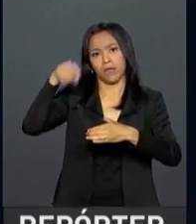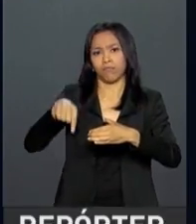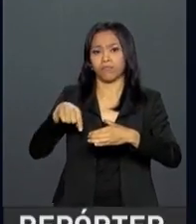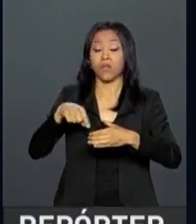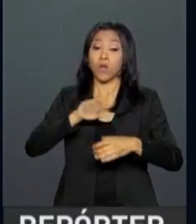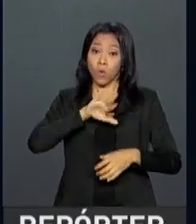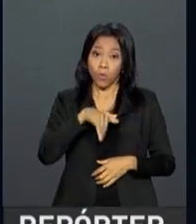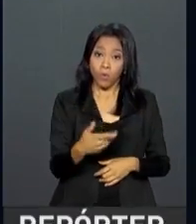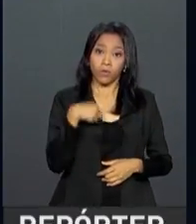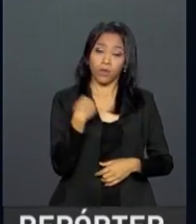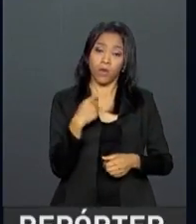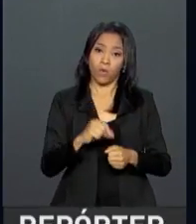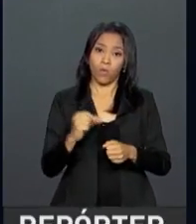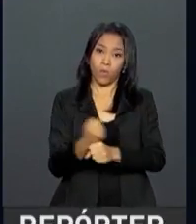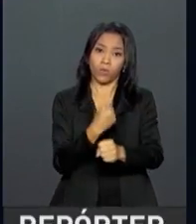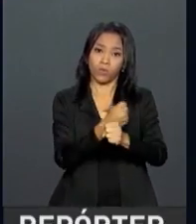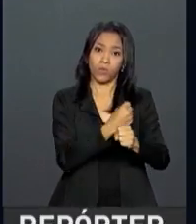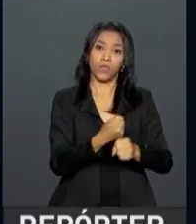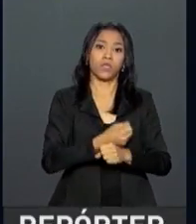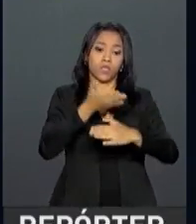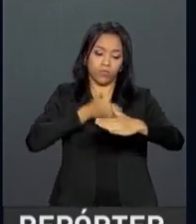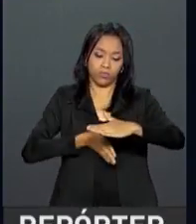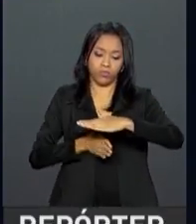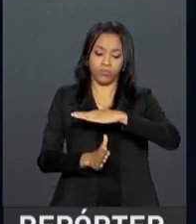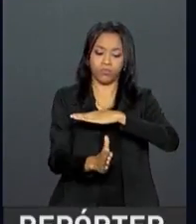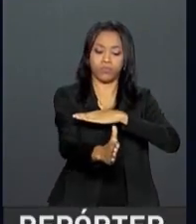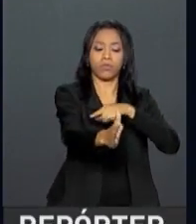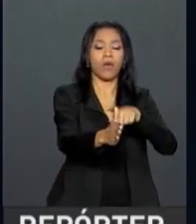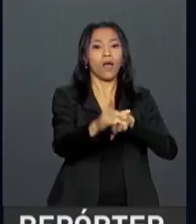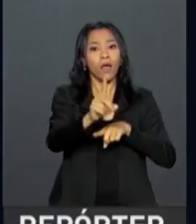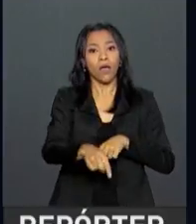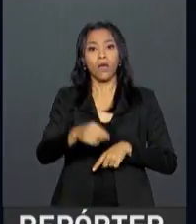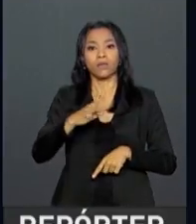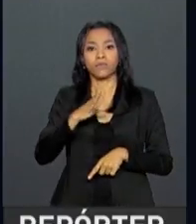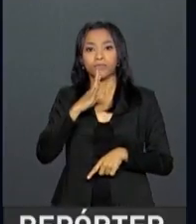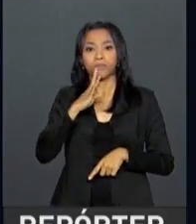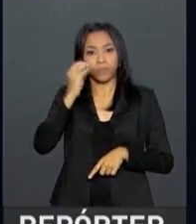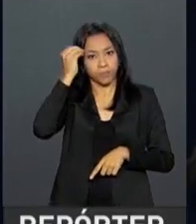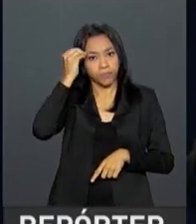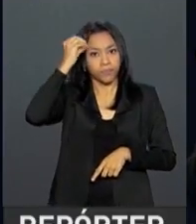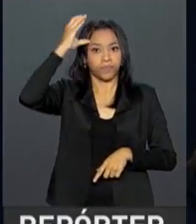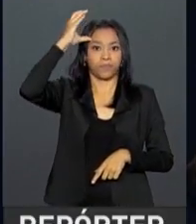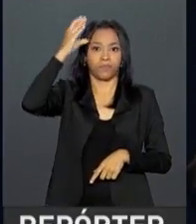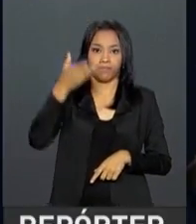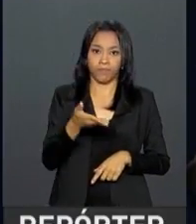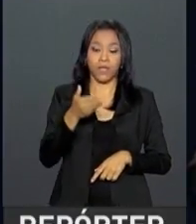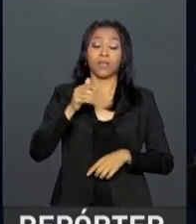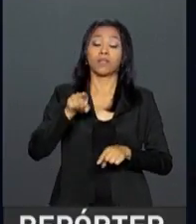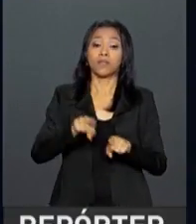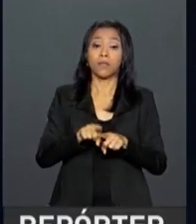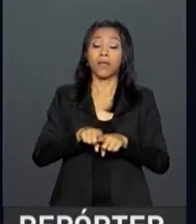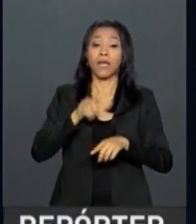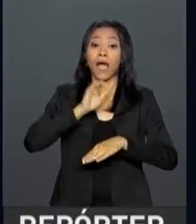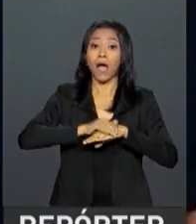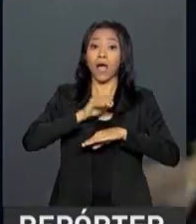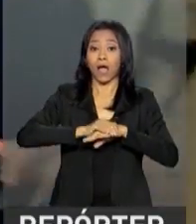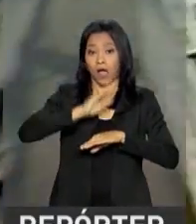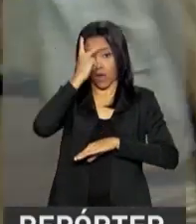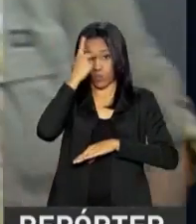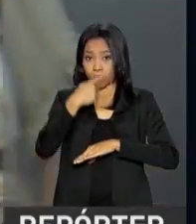submarinos nós estamos construindo o saber estamos construindo autonomia tecnológica